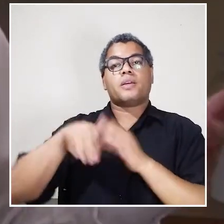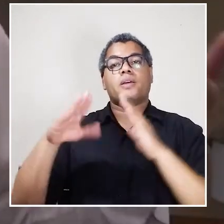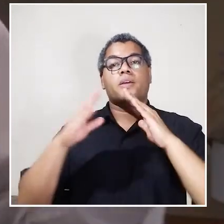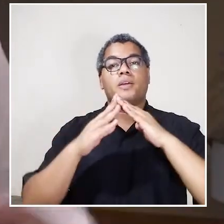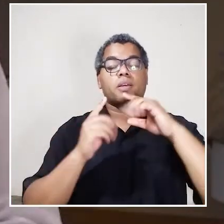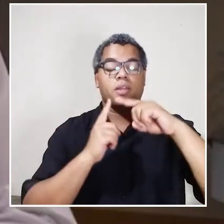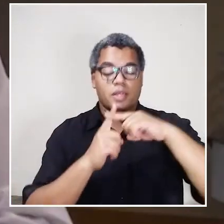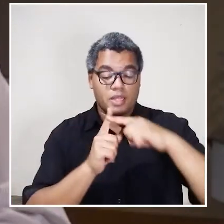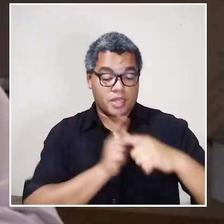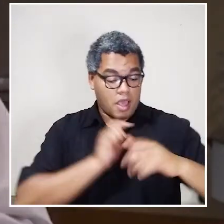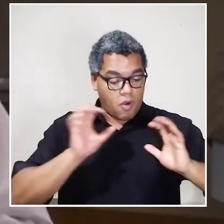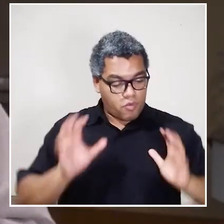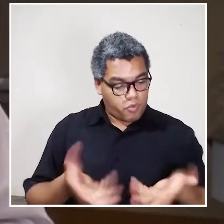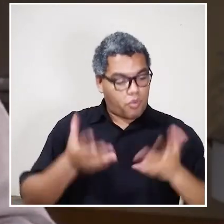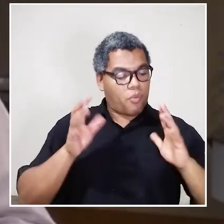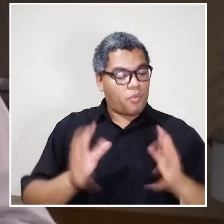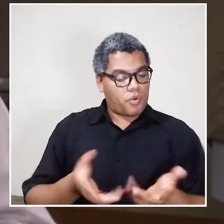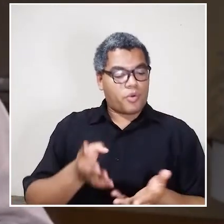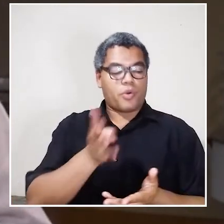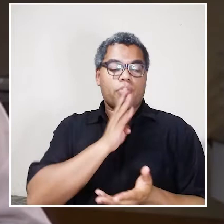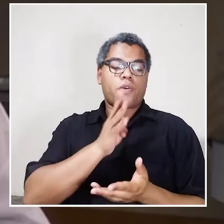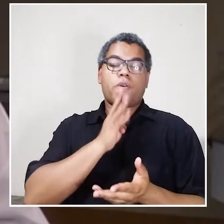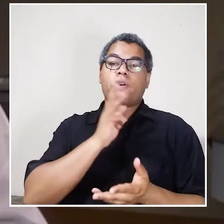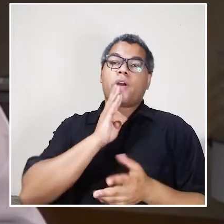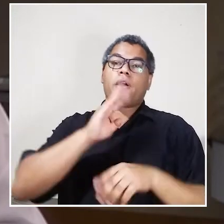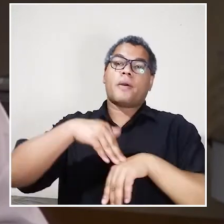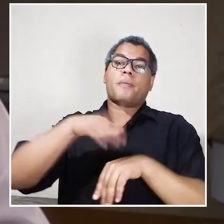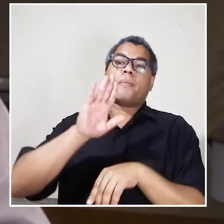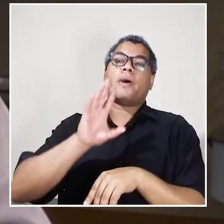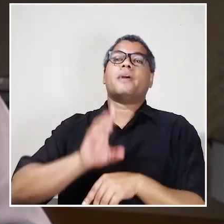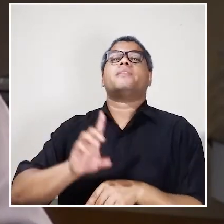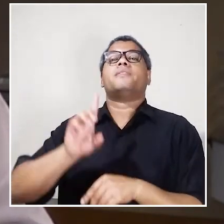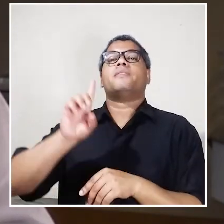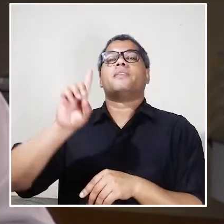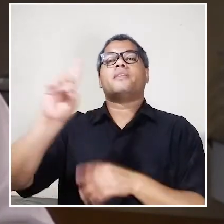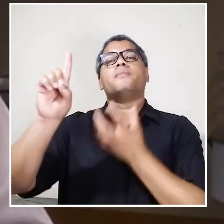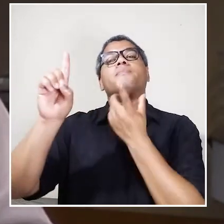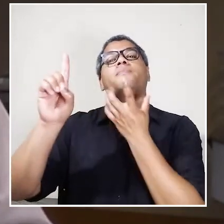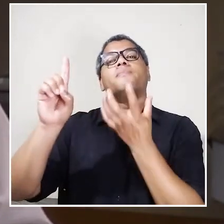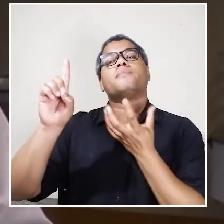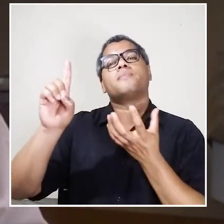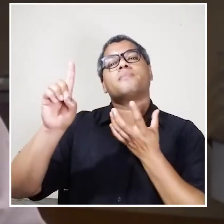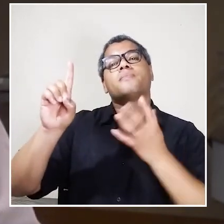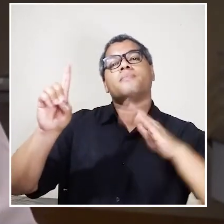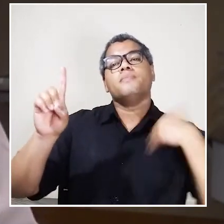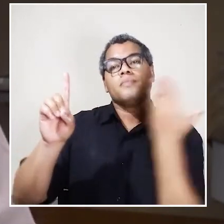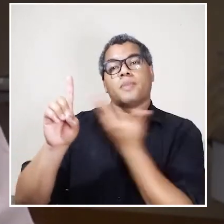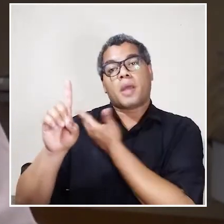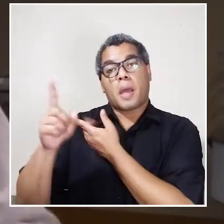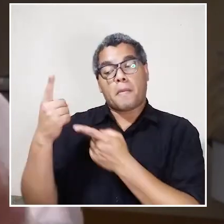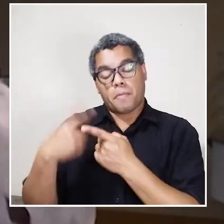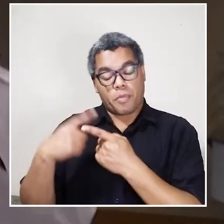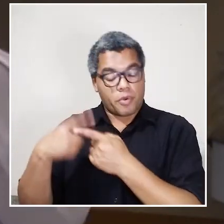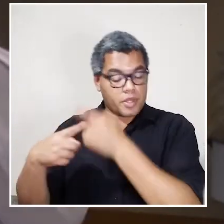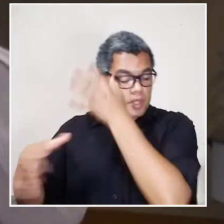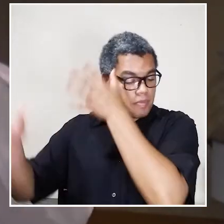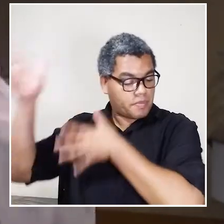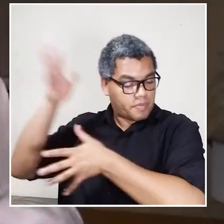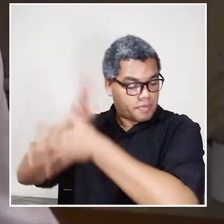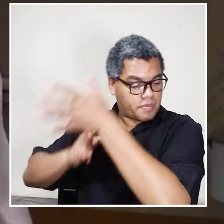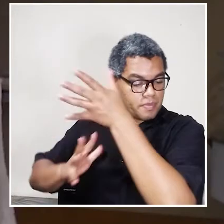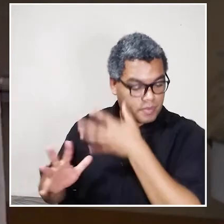avidez por conhecer mais e mais o que o Senhor deseja de nós, porque é ouvindo bem a sua palavra que nós